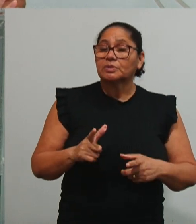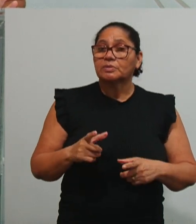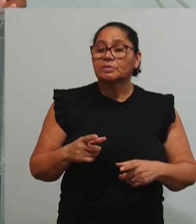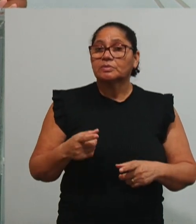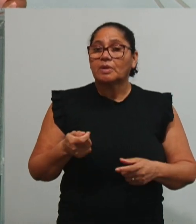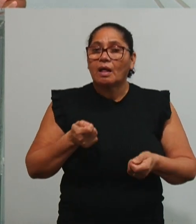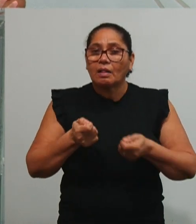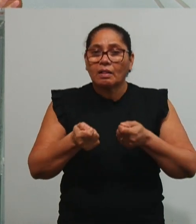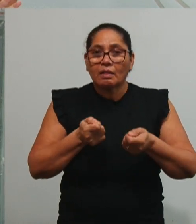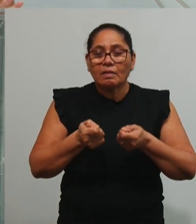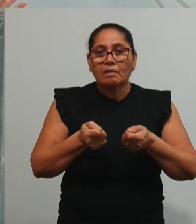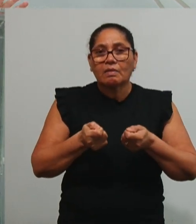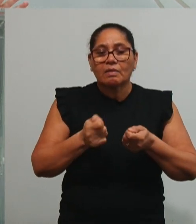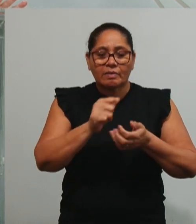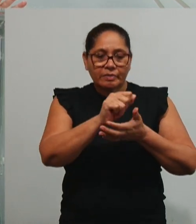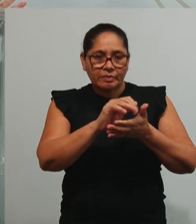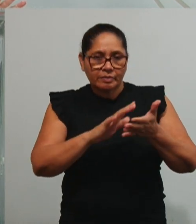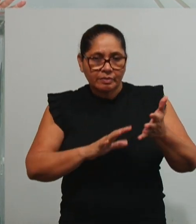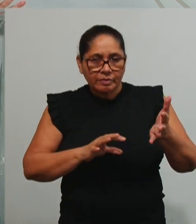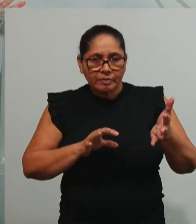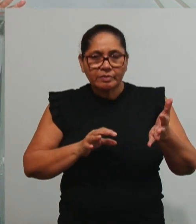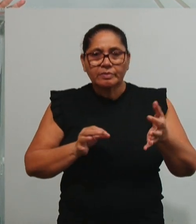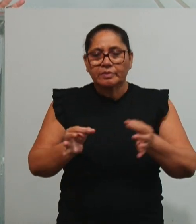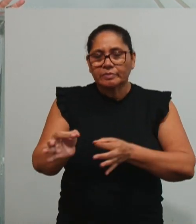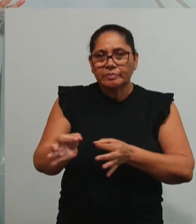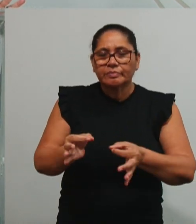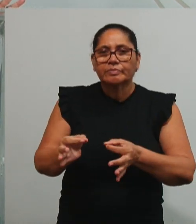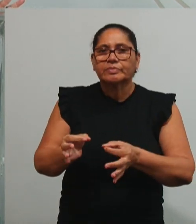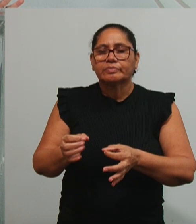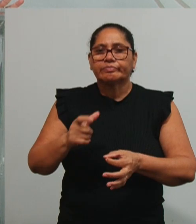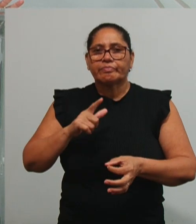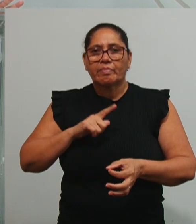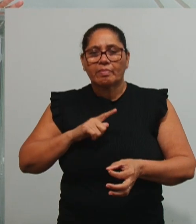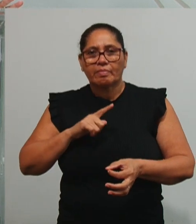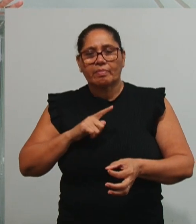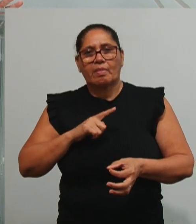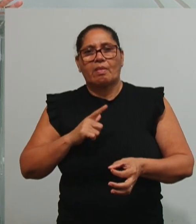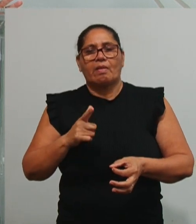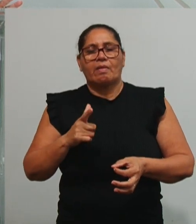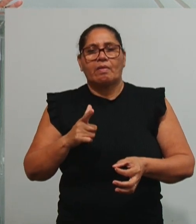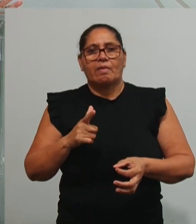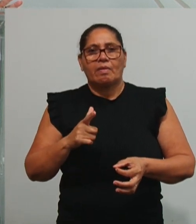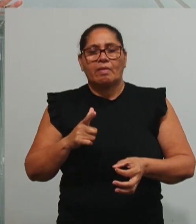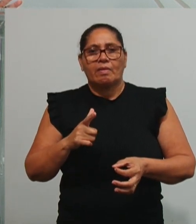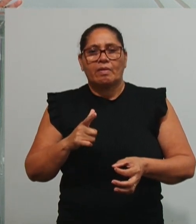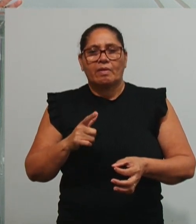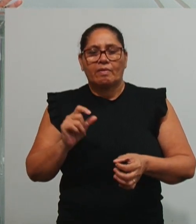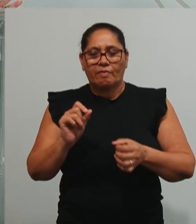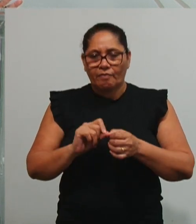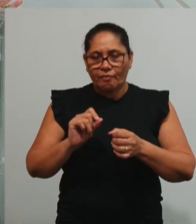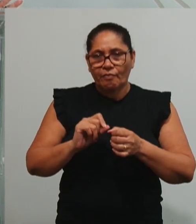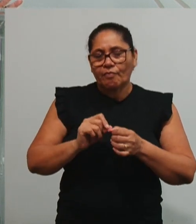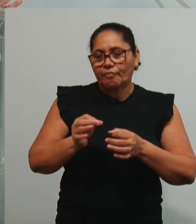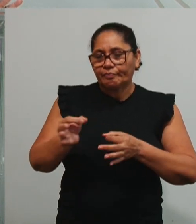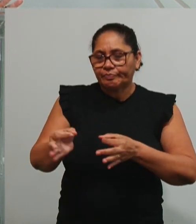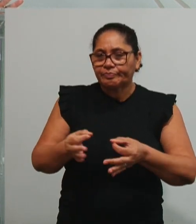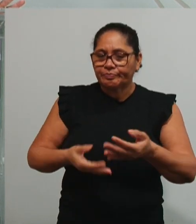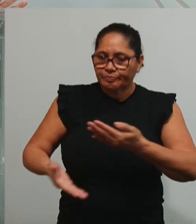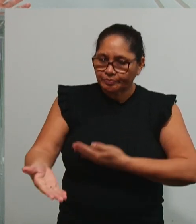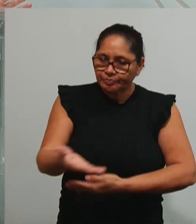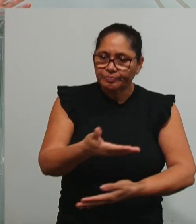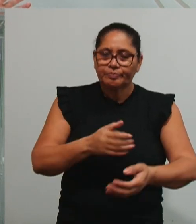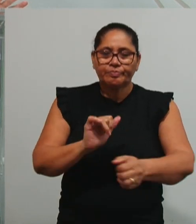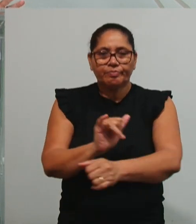de controle sobre as atividades da organização se não tiver havido um planejamento relacionado à